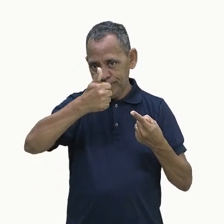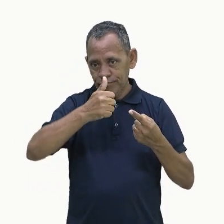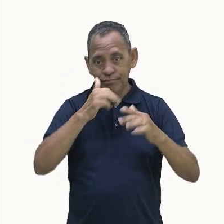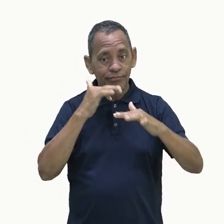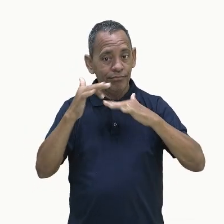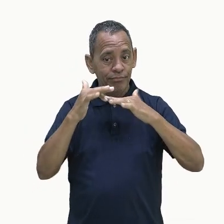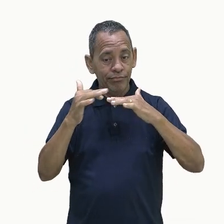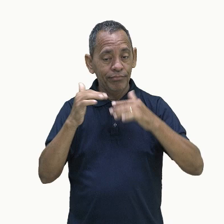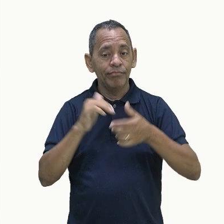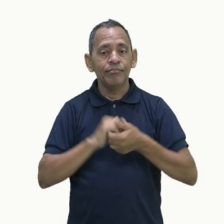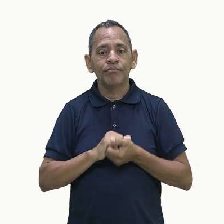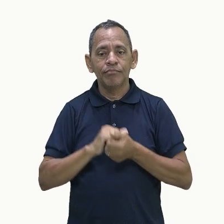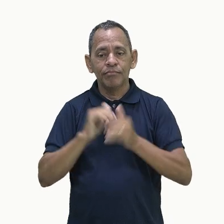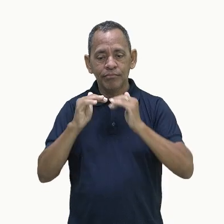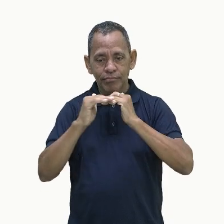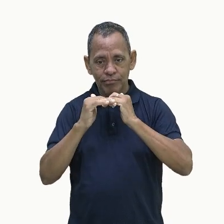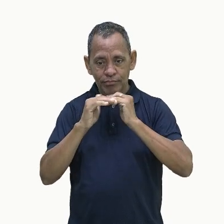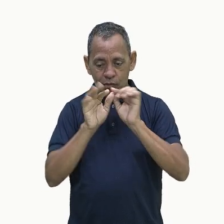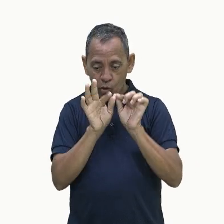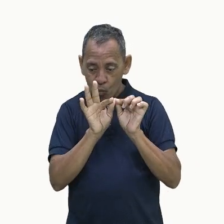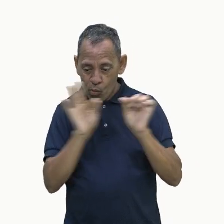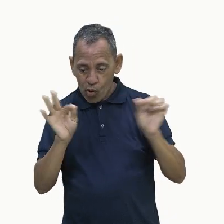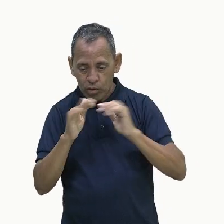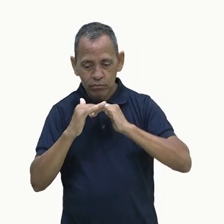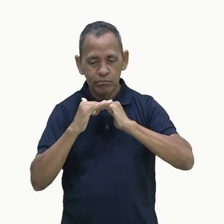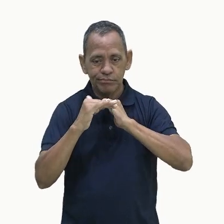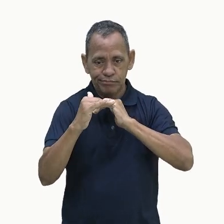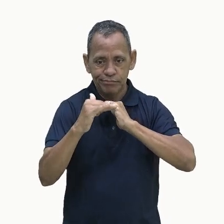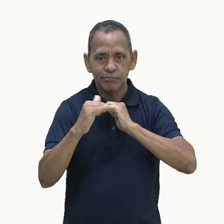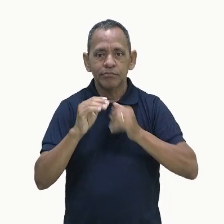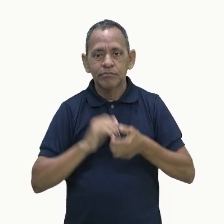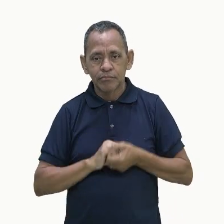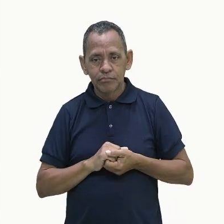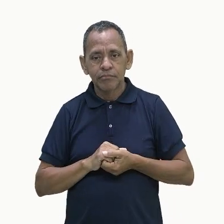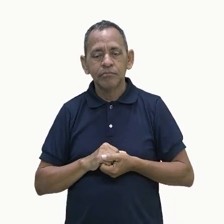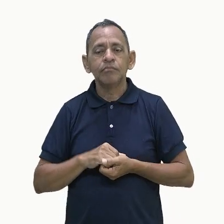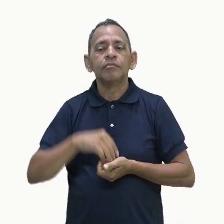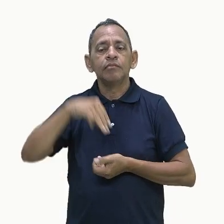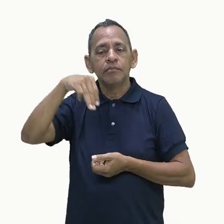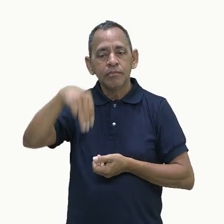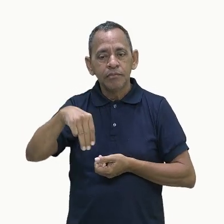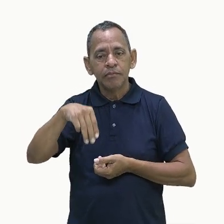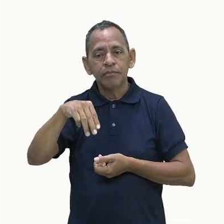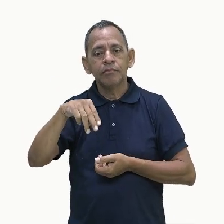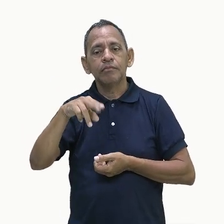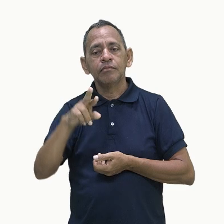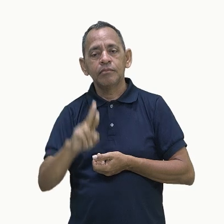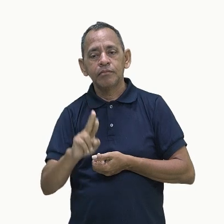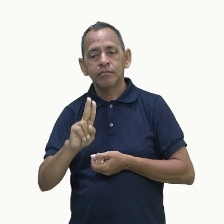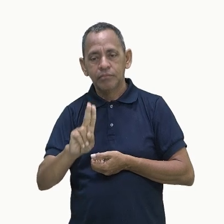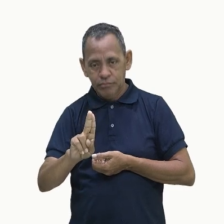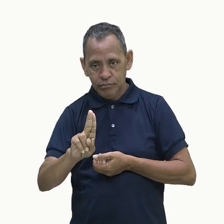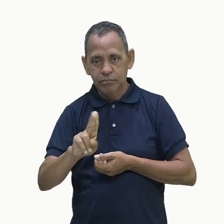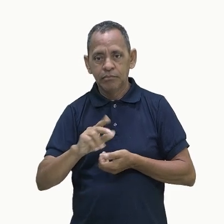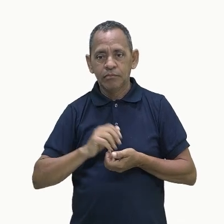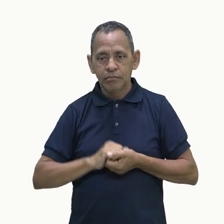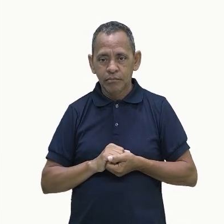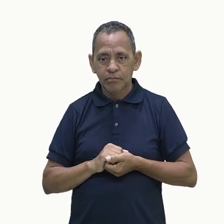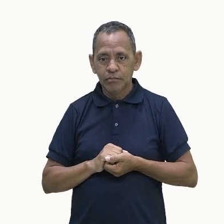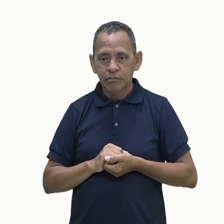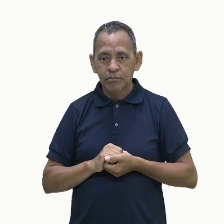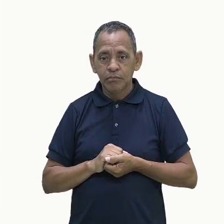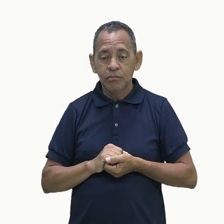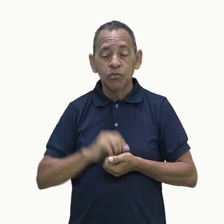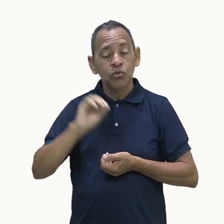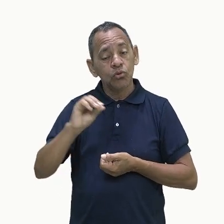Movimento retilíneo uniforme, também conhecido com o MRU. Ou ainda, né,